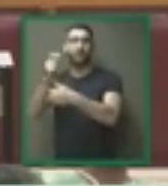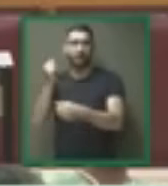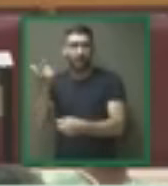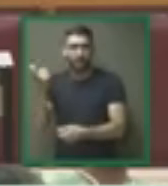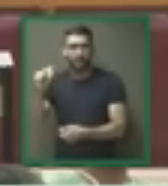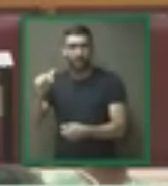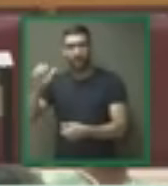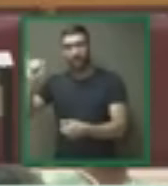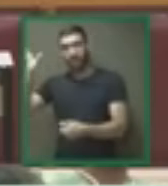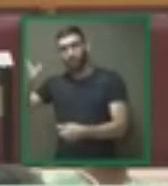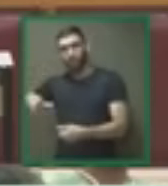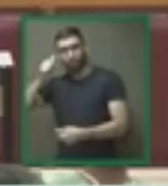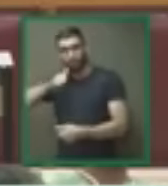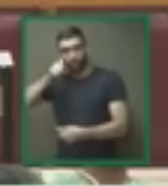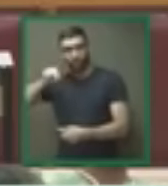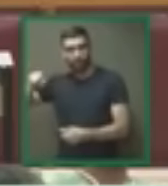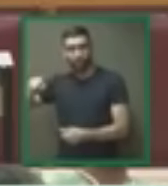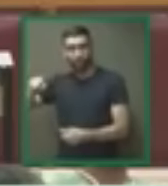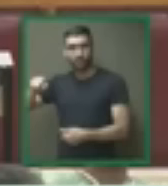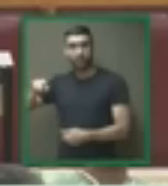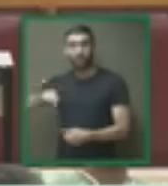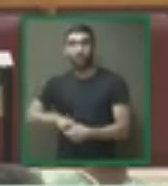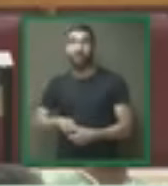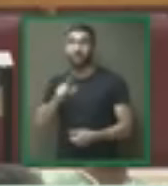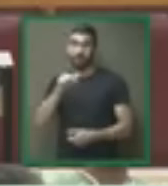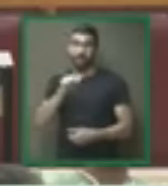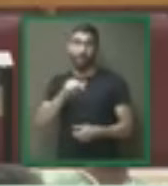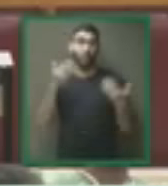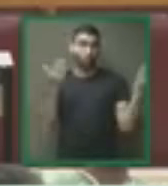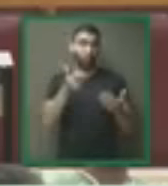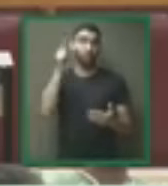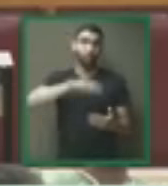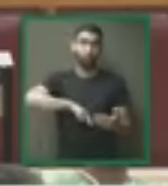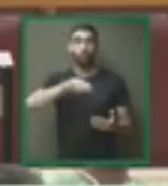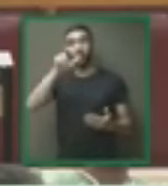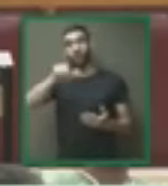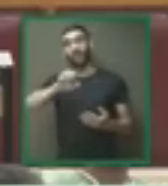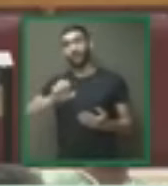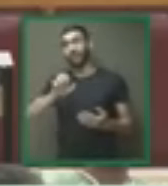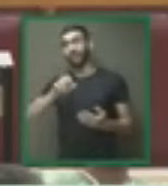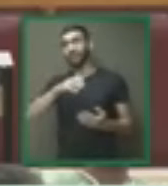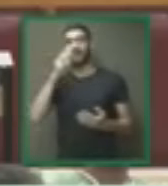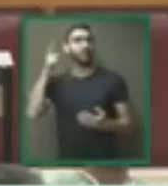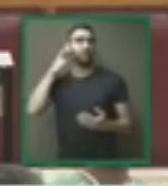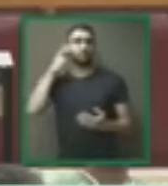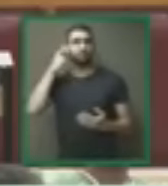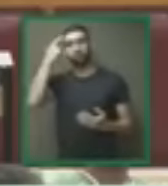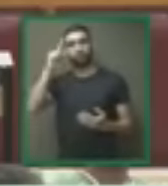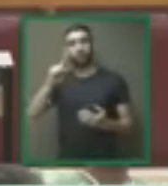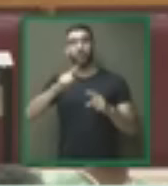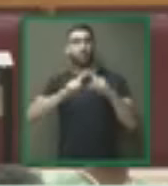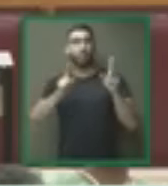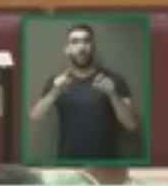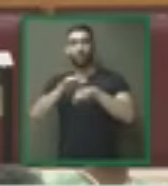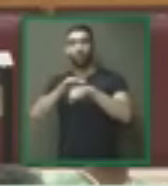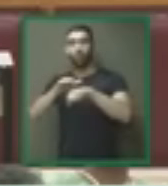o Eduardo. O Eduardo, inclusive, disse hoje de novo que ele não ouviu o meu nome, que ele não sabe com quem o